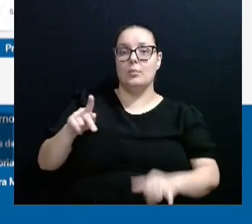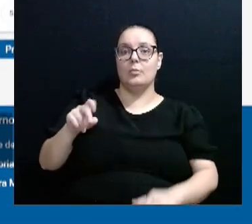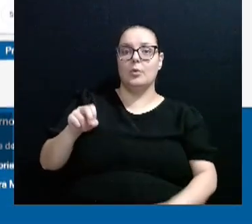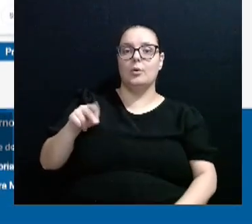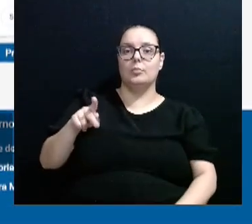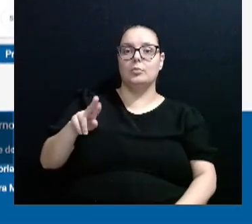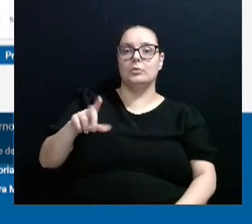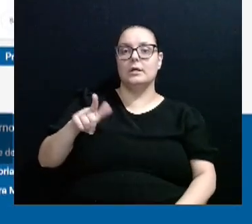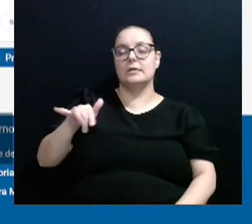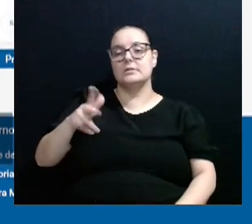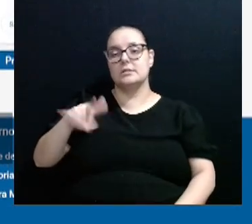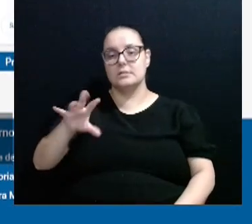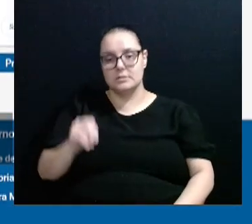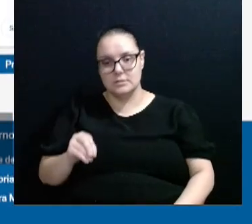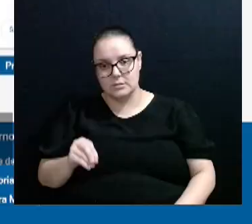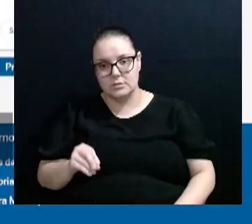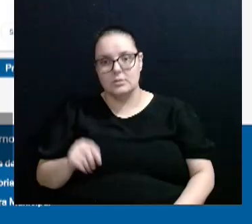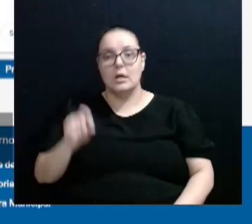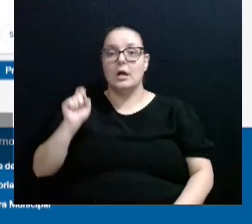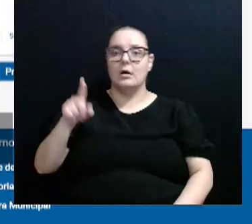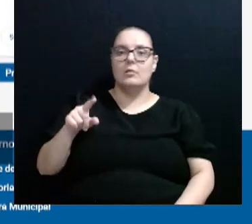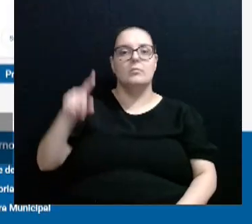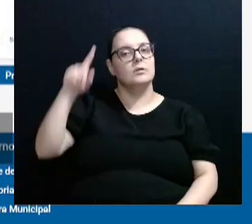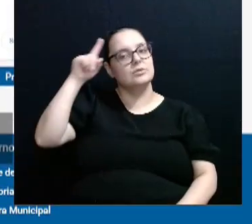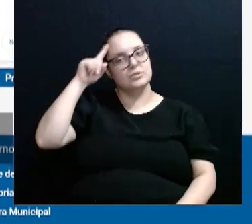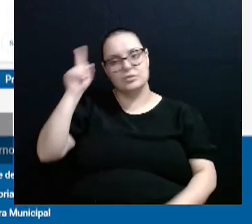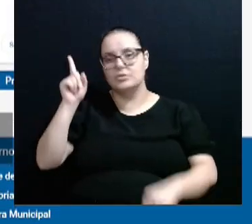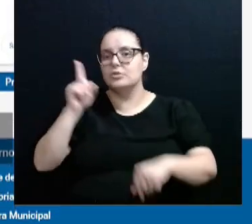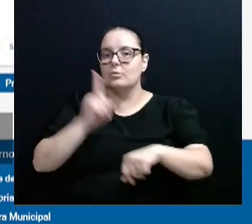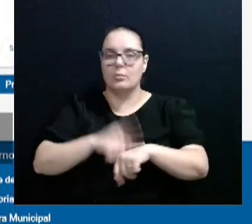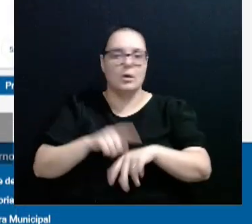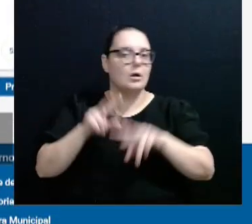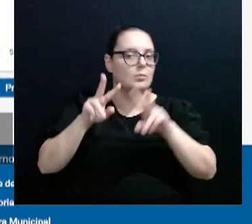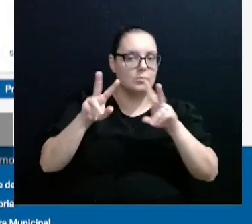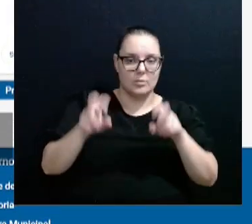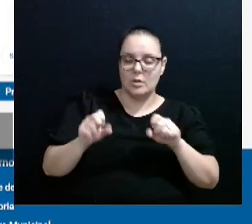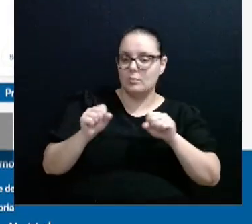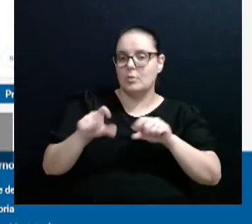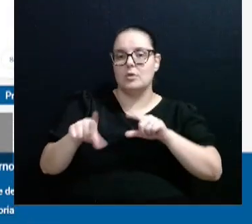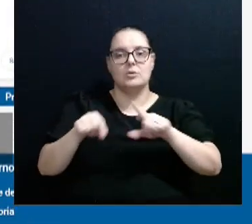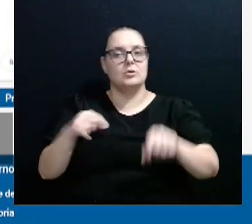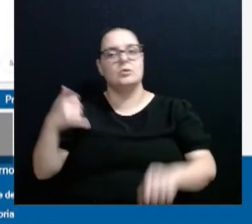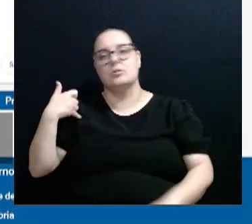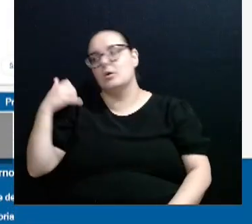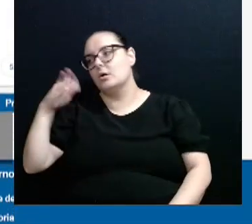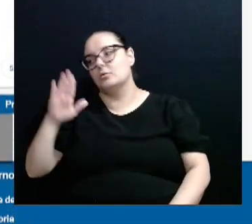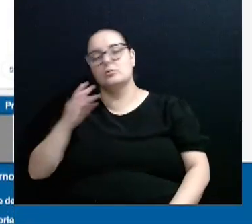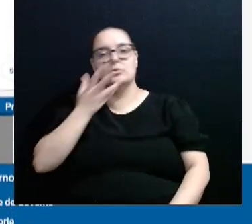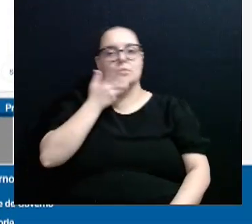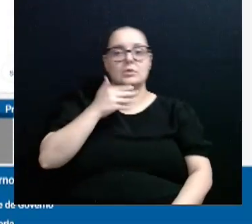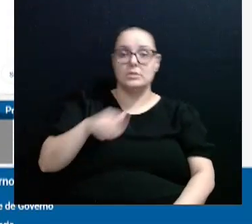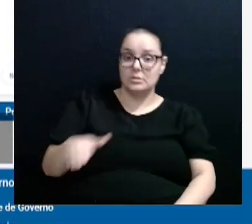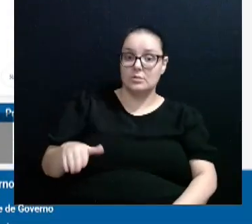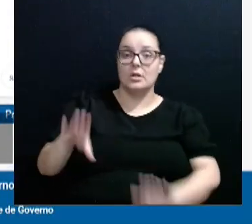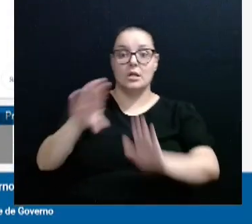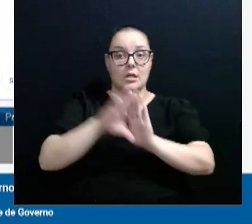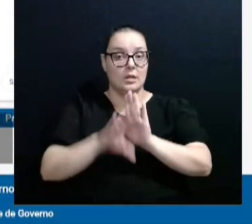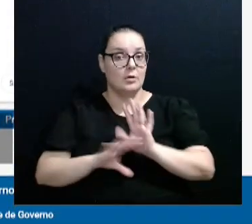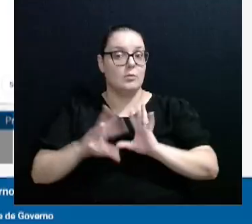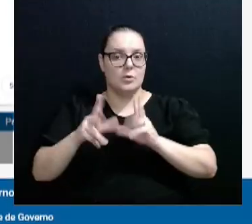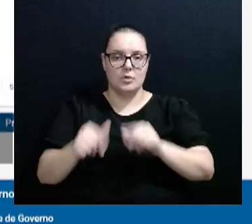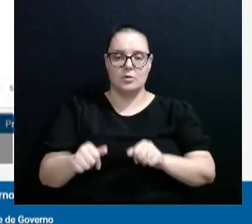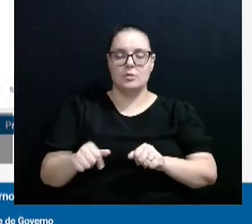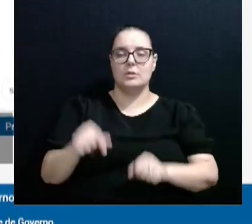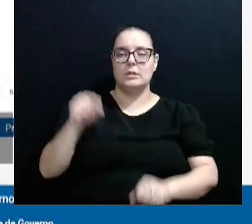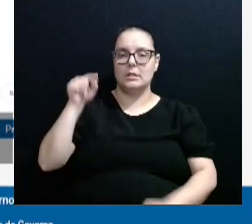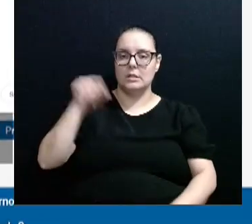e vai ver por data, horário, temática, você pode escolher adulto ou infantil, e a programação está inteira lá. Qual você escolher, já